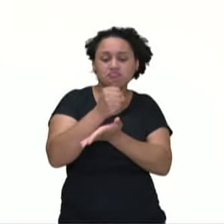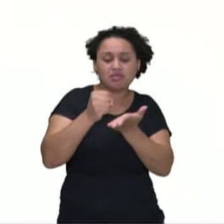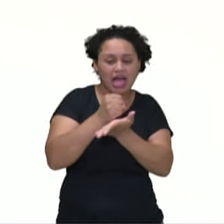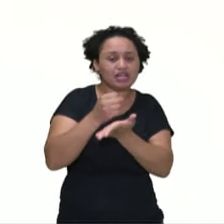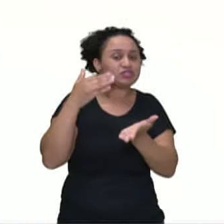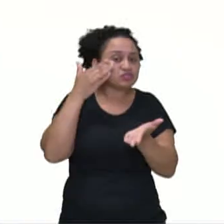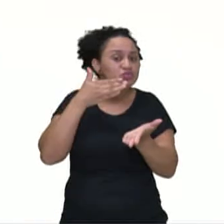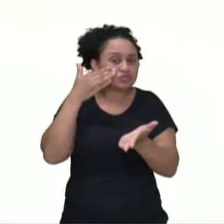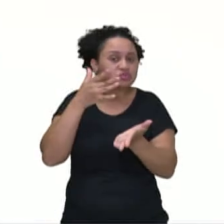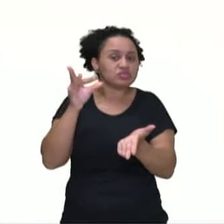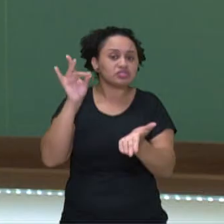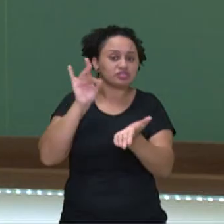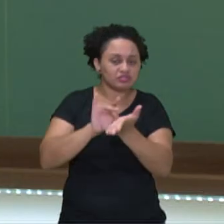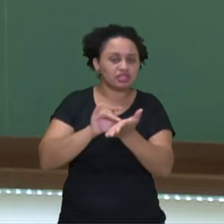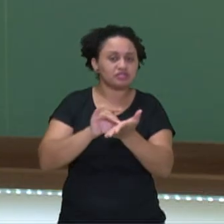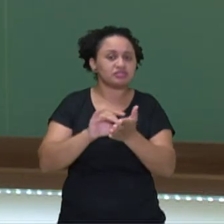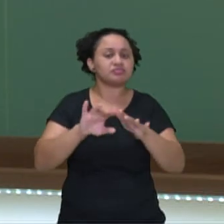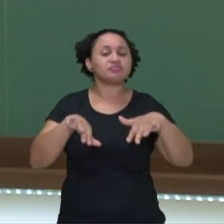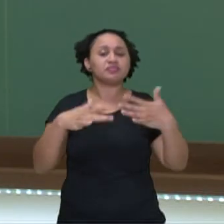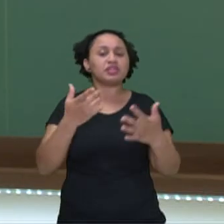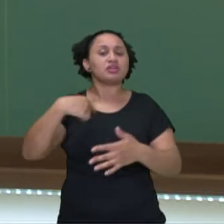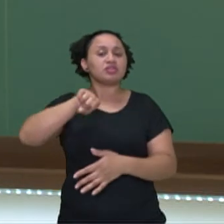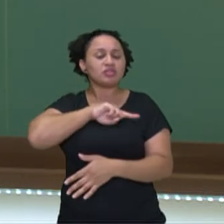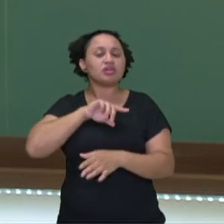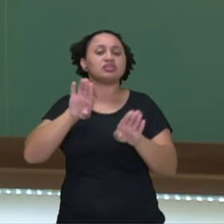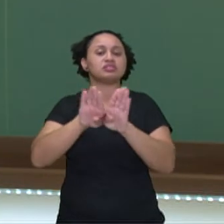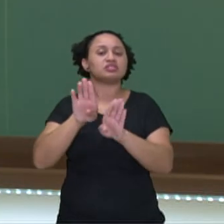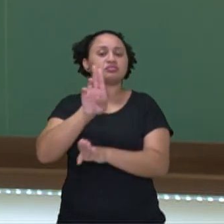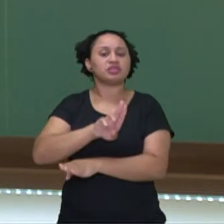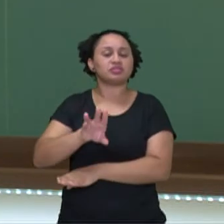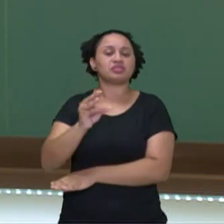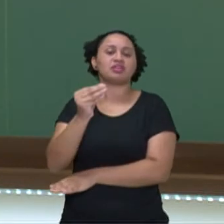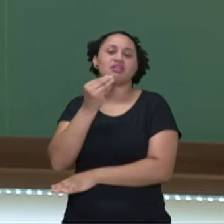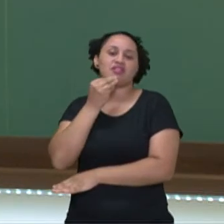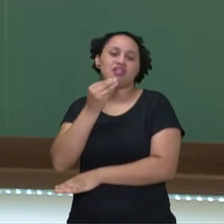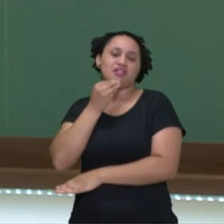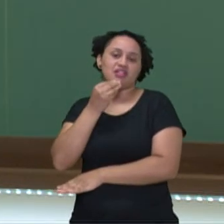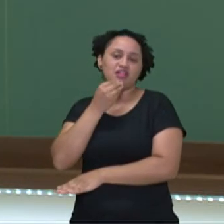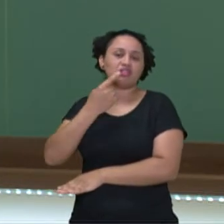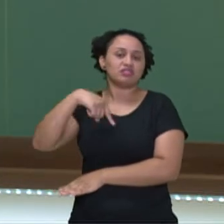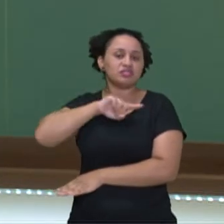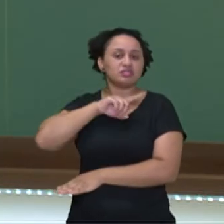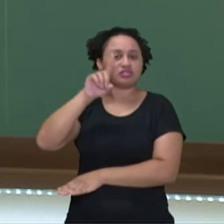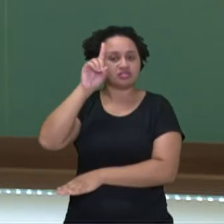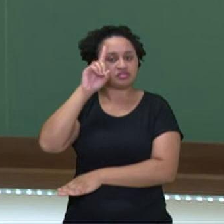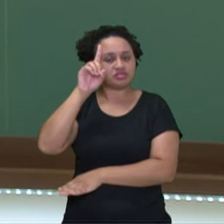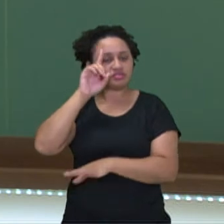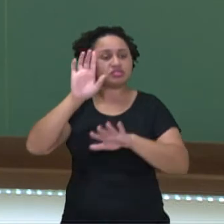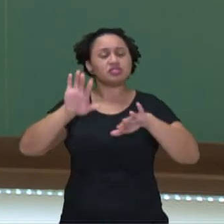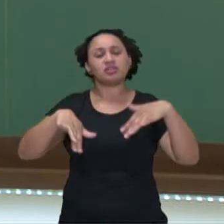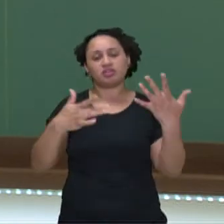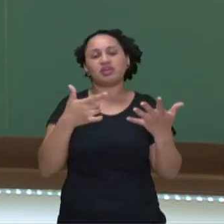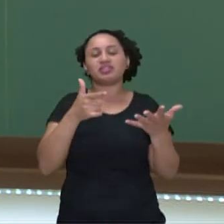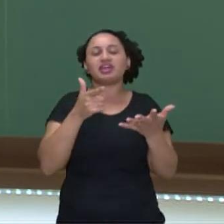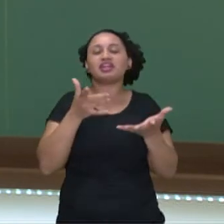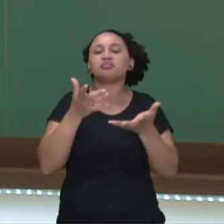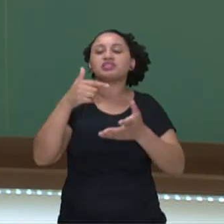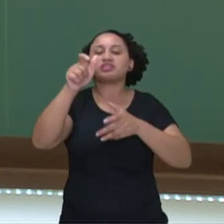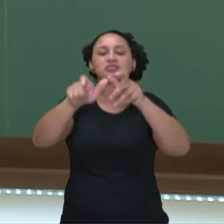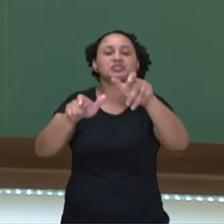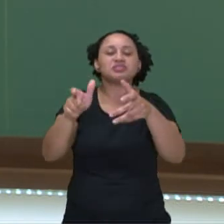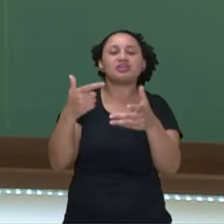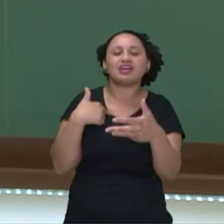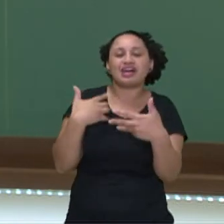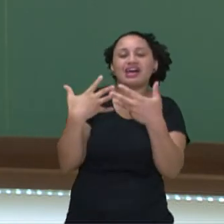discurso legítimo, tá? Então nós utilizamos também a lógica no nosso dia a dia quando nós queremos convencer